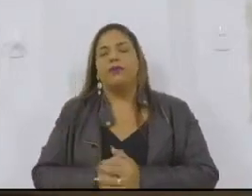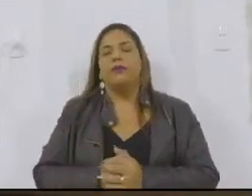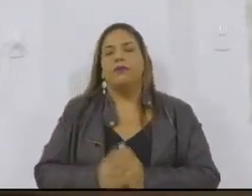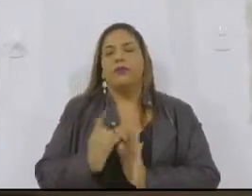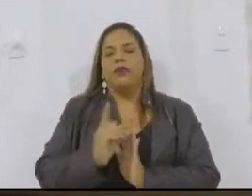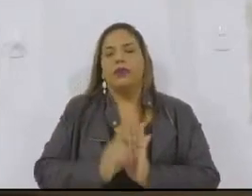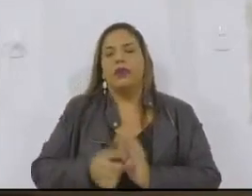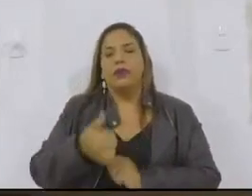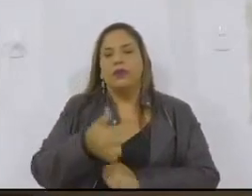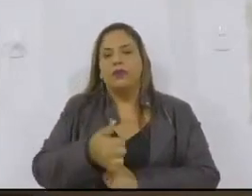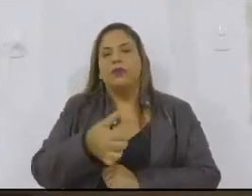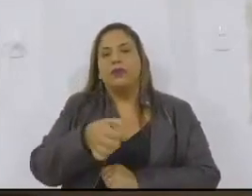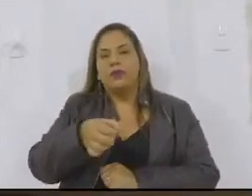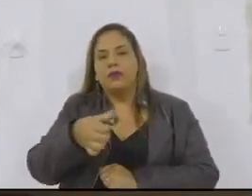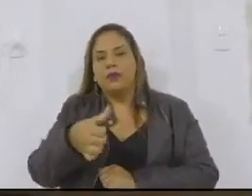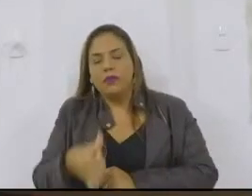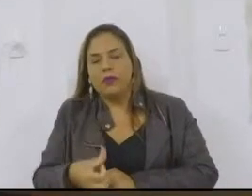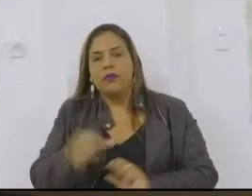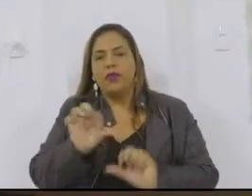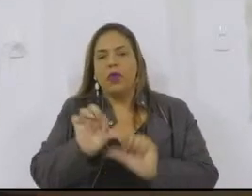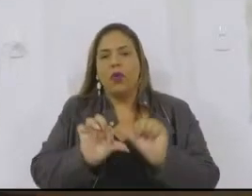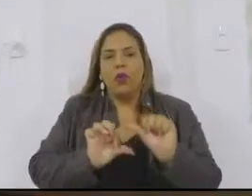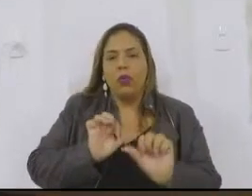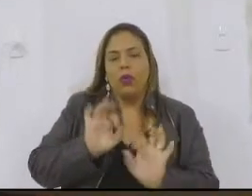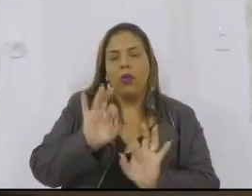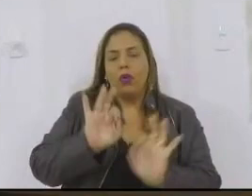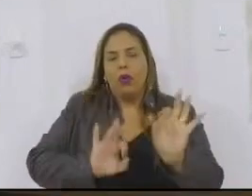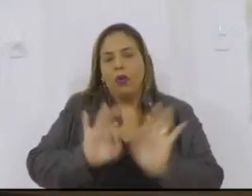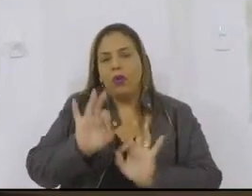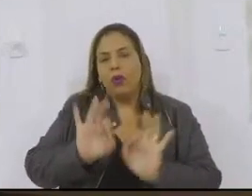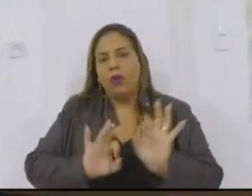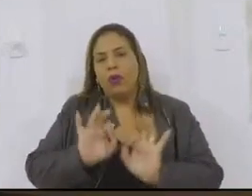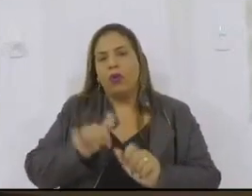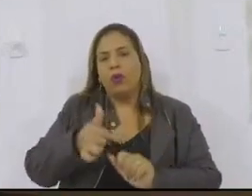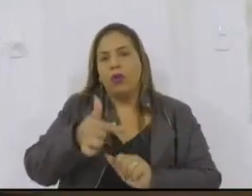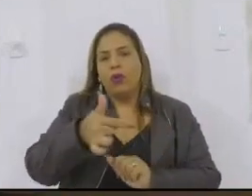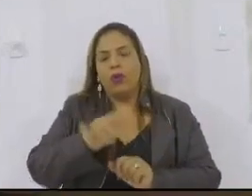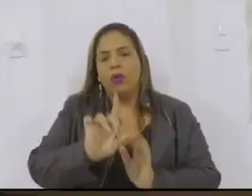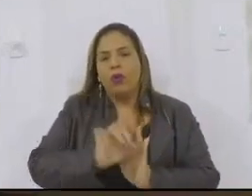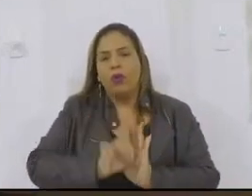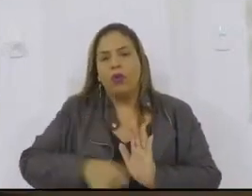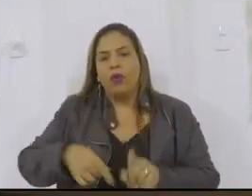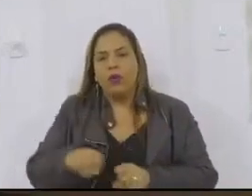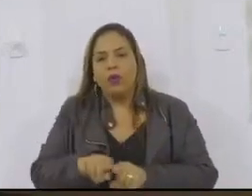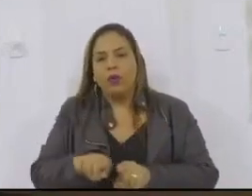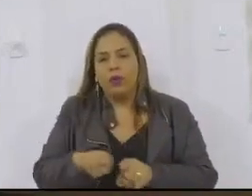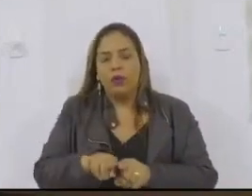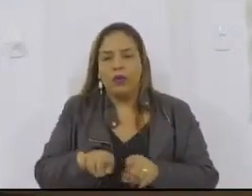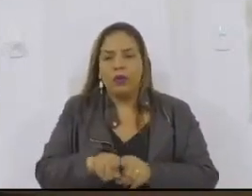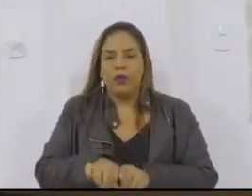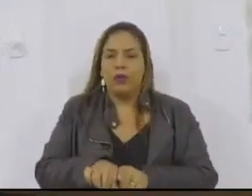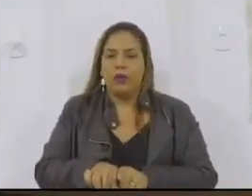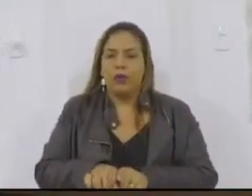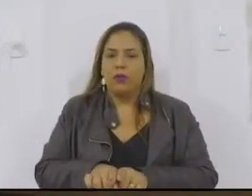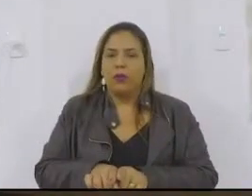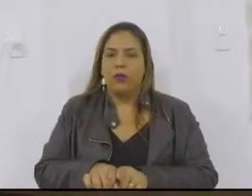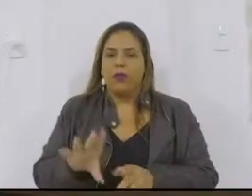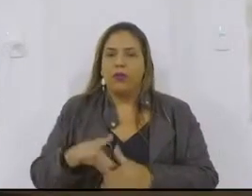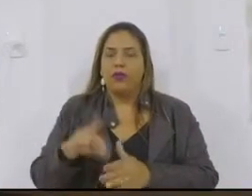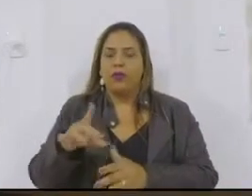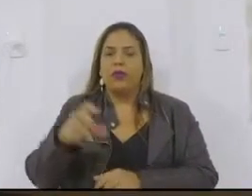Decreto 106, reformula o Decreto 63, de 11 de setembro de 2019, que nomeia o Comitê Gestor de Iluminação